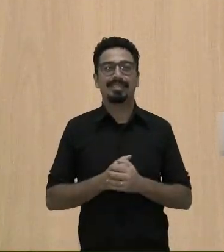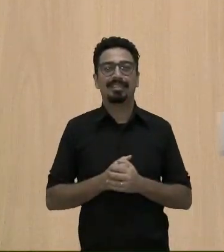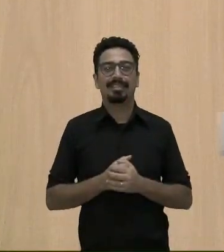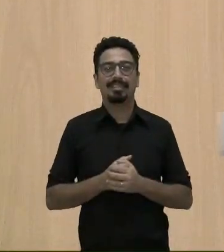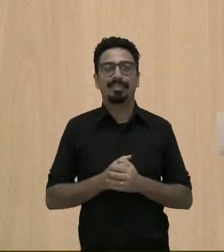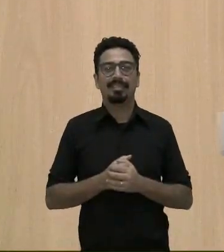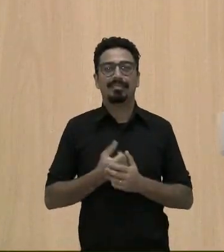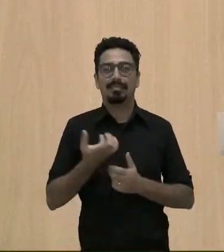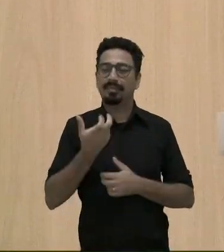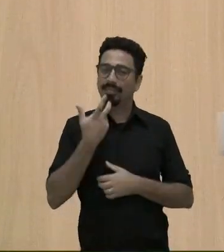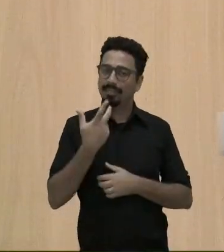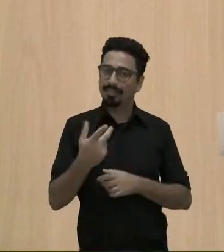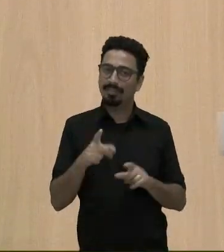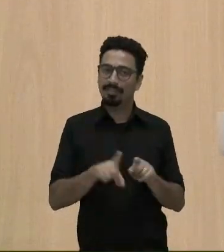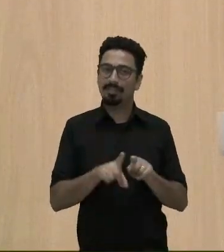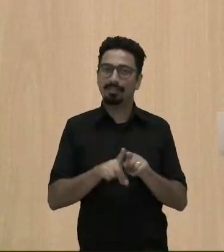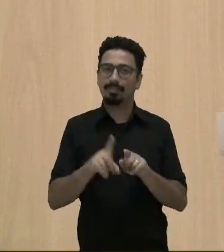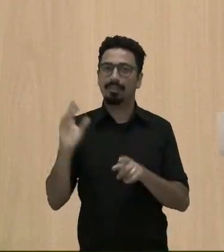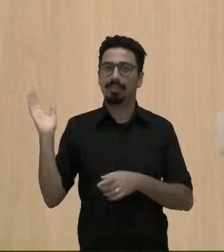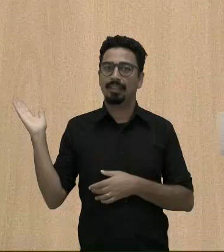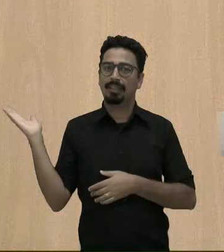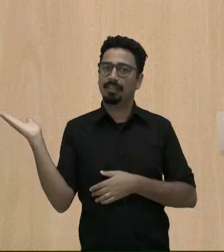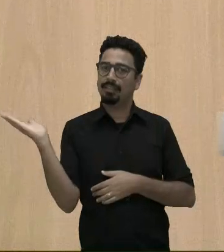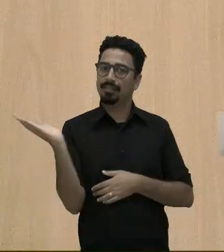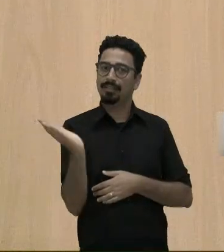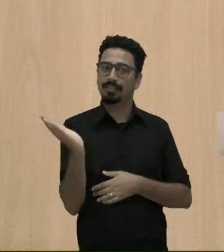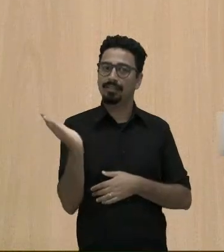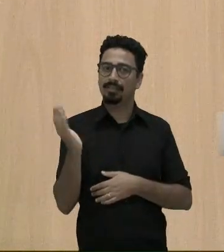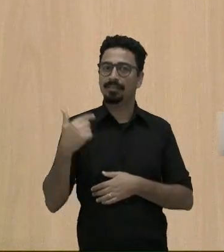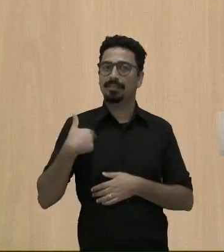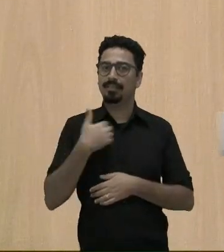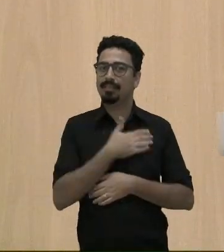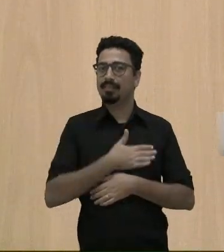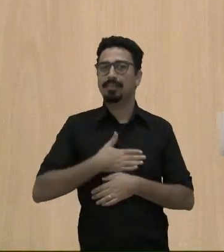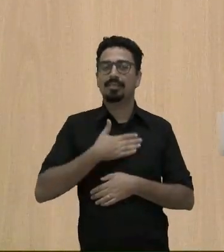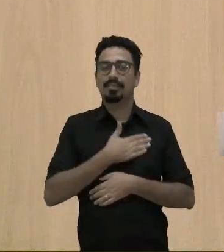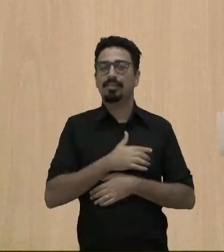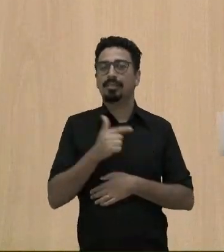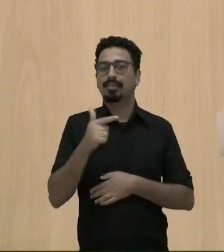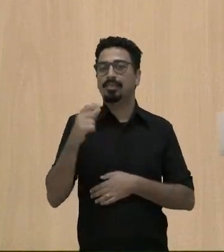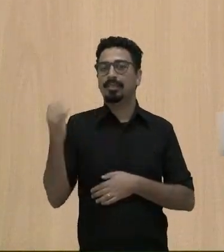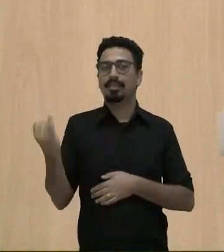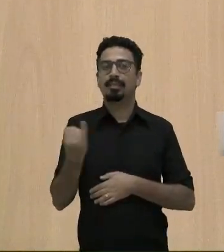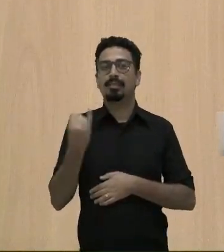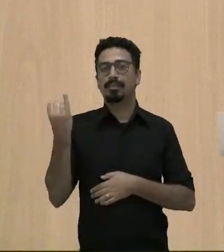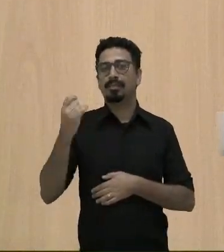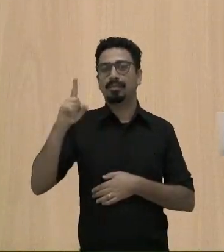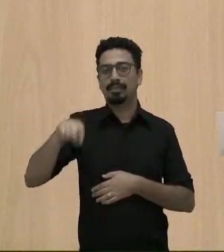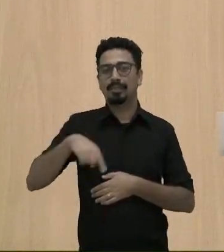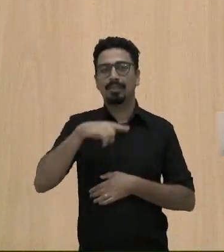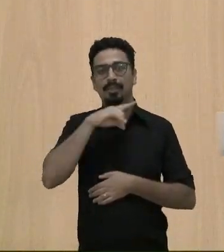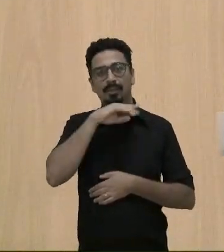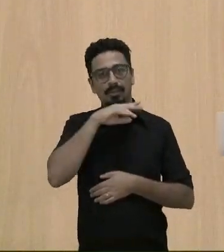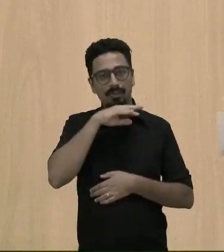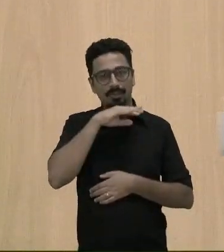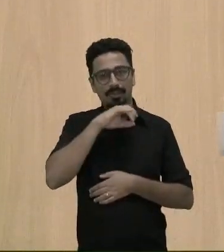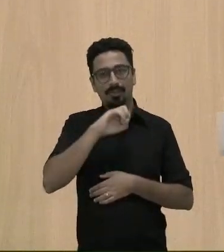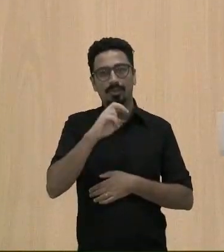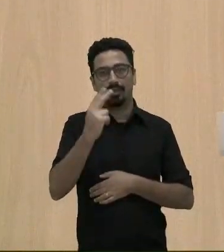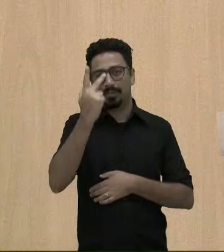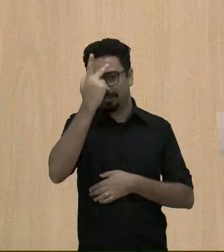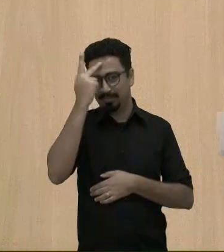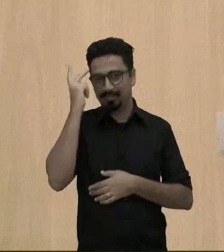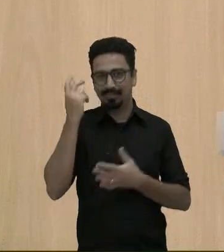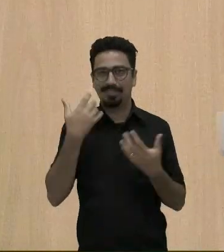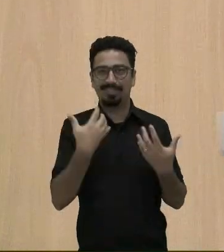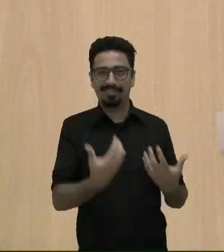que garçom é uma coisa que eu gosto, não importa se foi em condições ruins ou que o pessoal seja